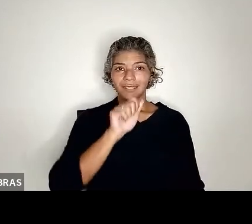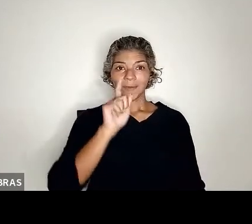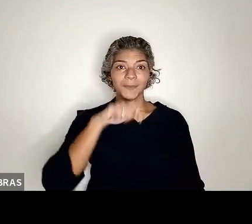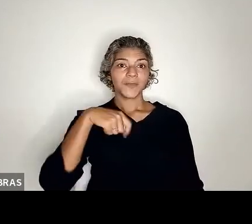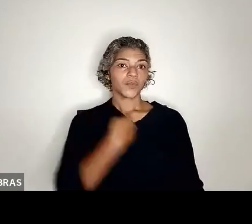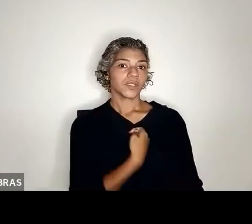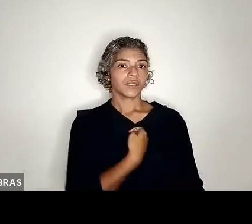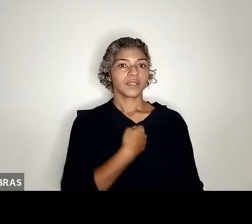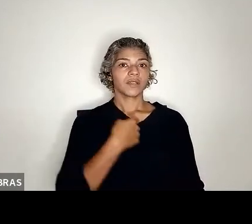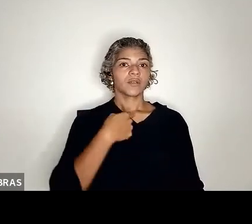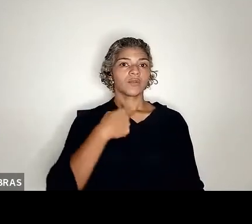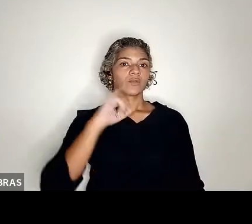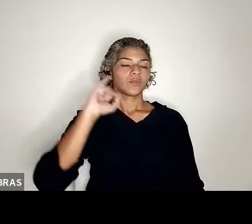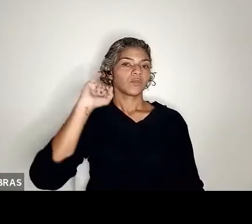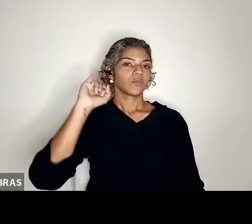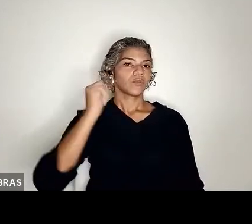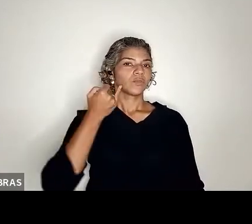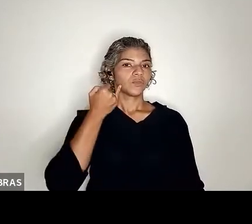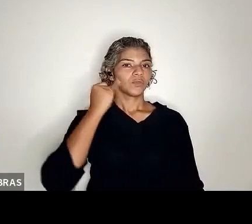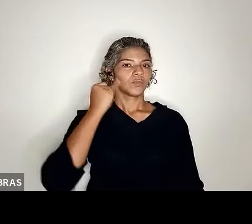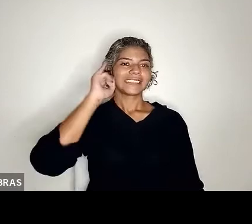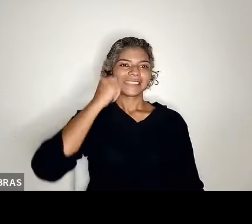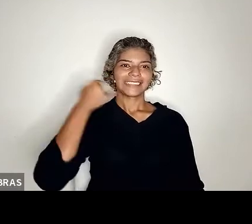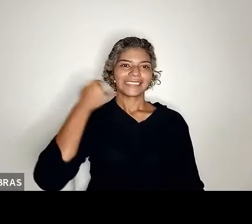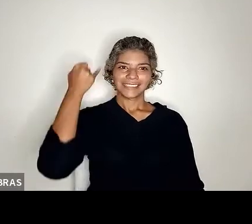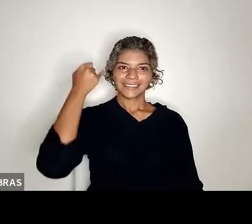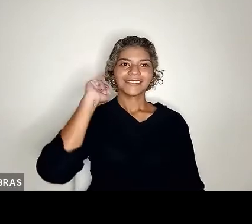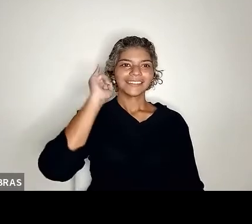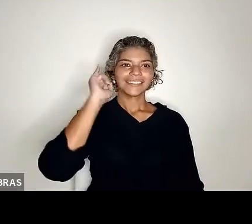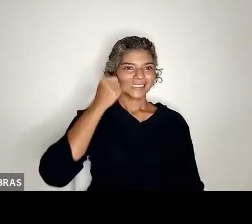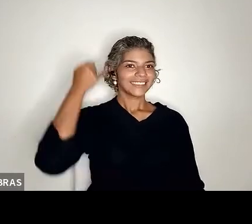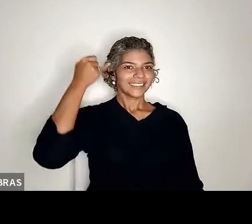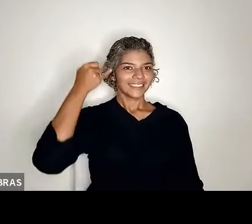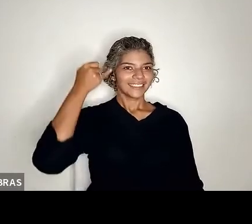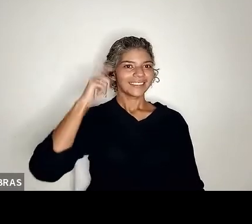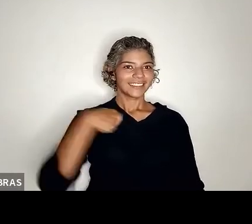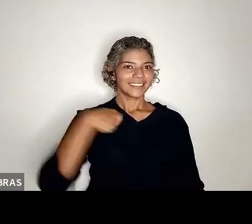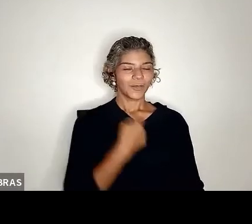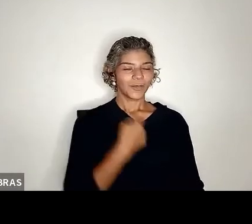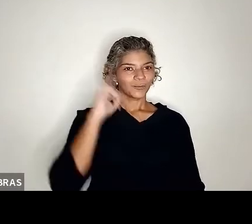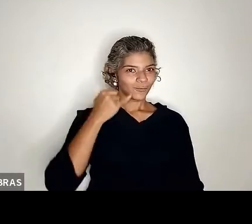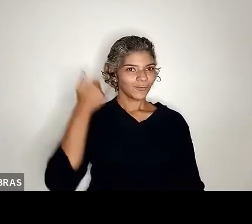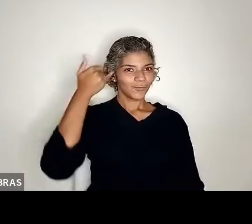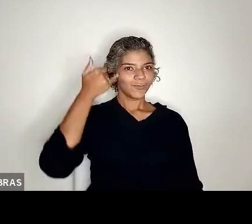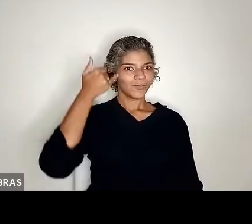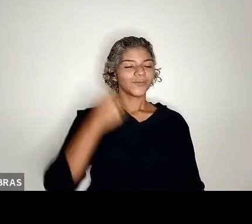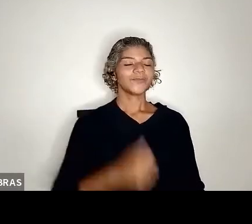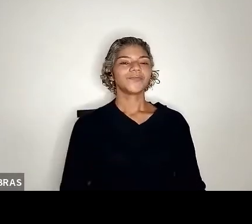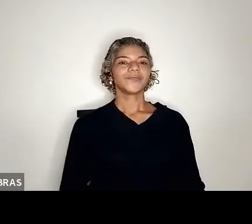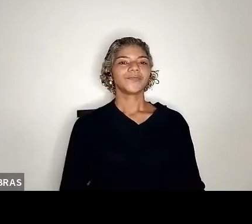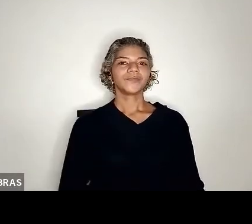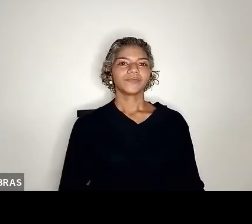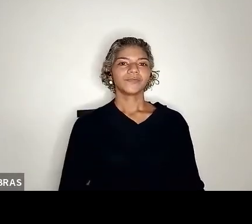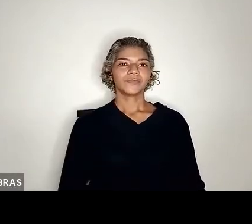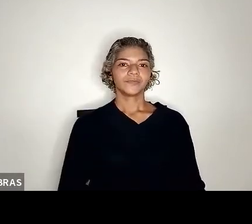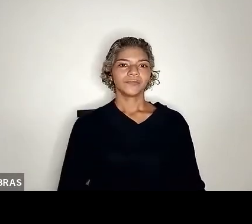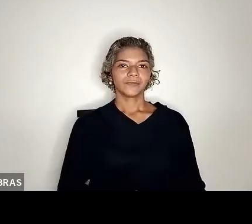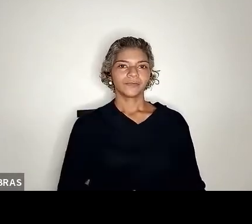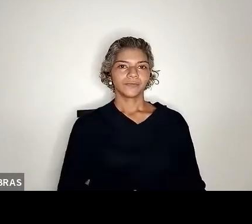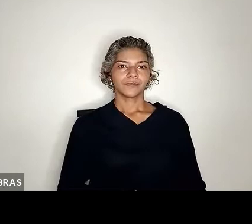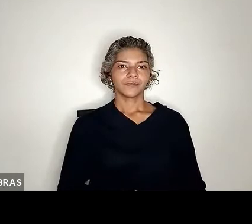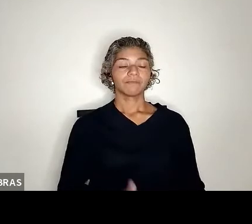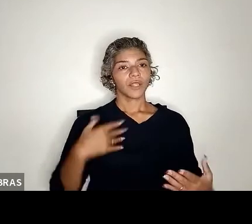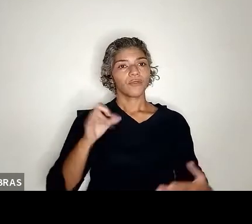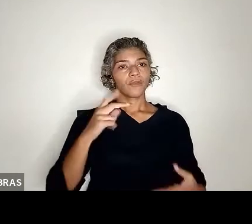é um J, saindo do sorriso, sim, esse é o meu nome em Libras. Vou fazer minha autodescrição, eu